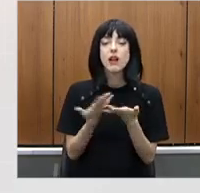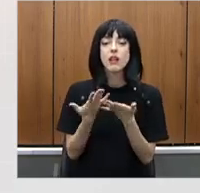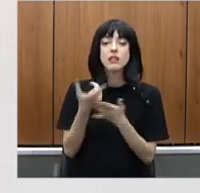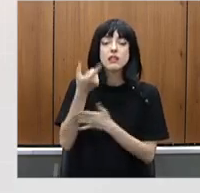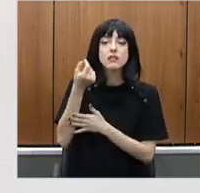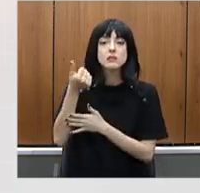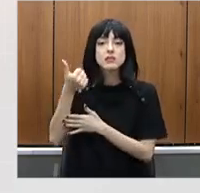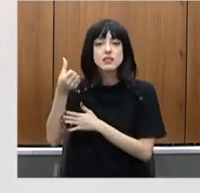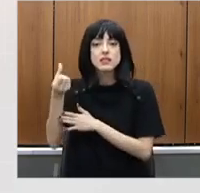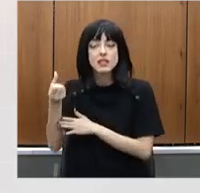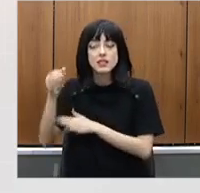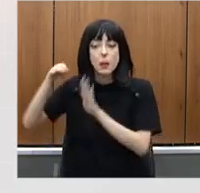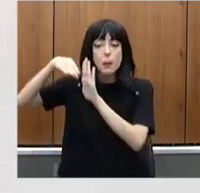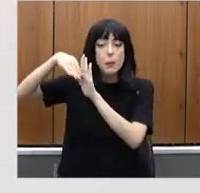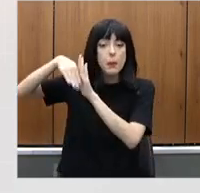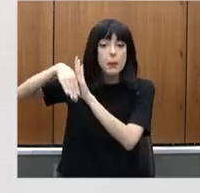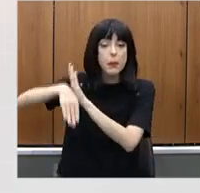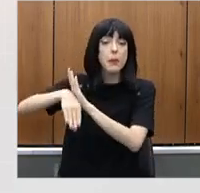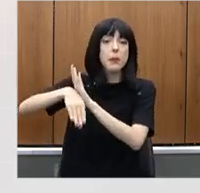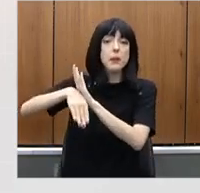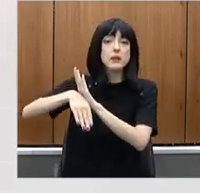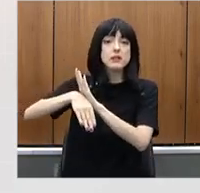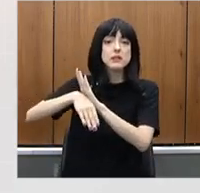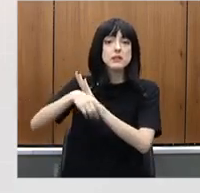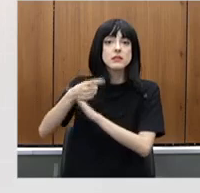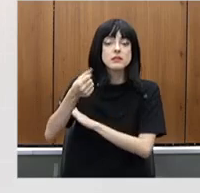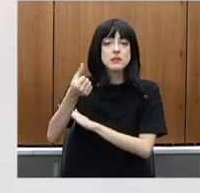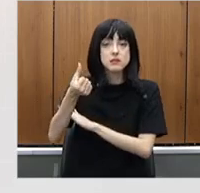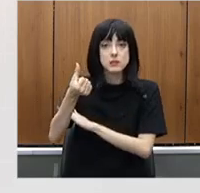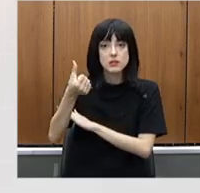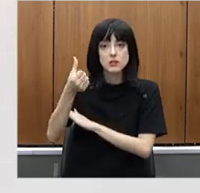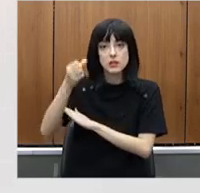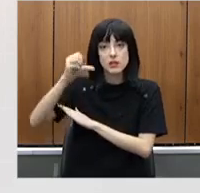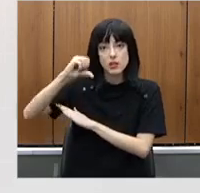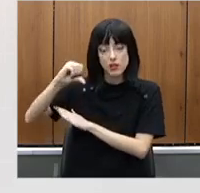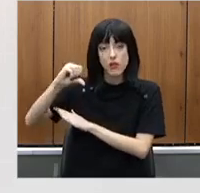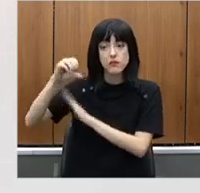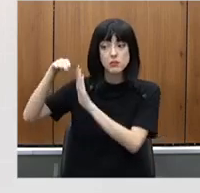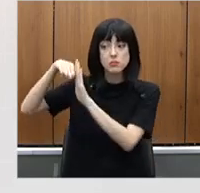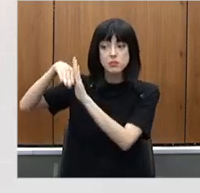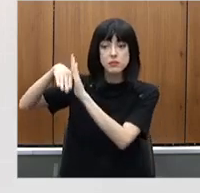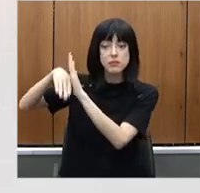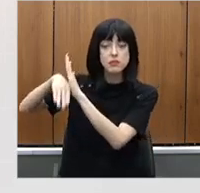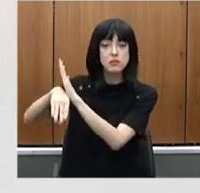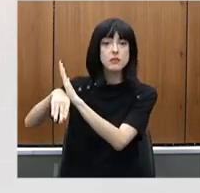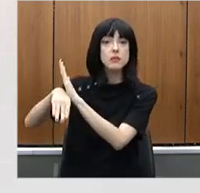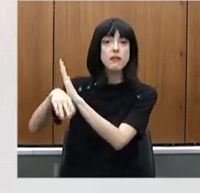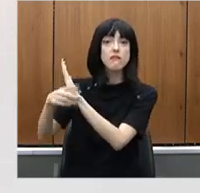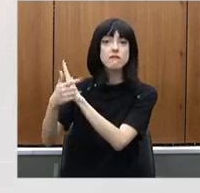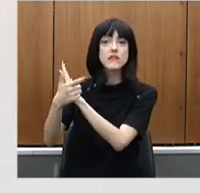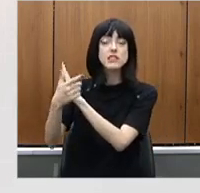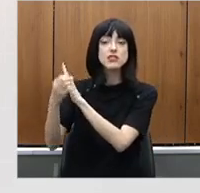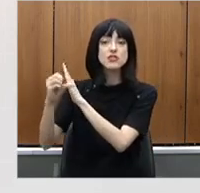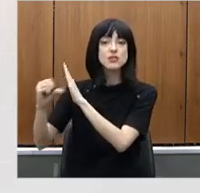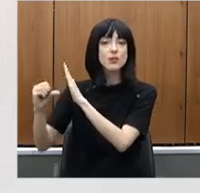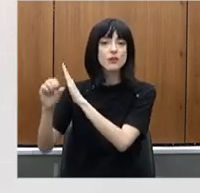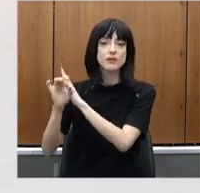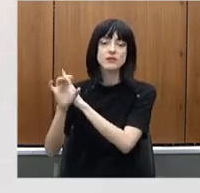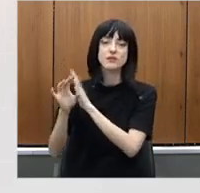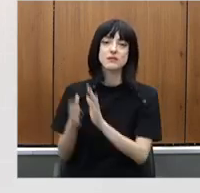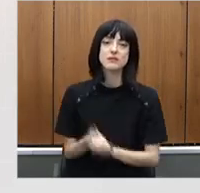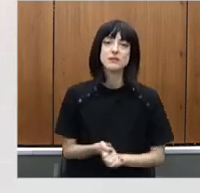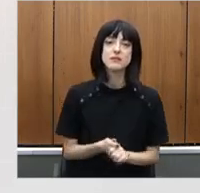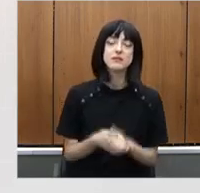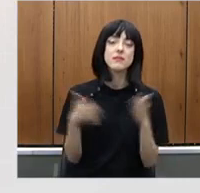desse 2019 passou para 29 fomos caindo e hoje né até agora no momento nós temos aí